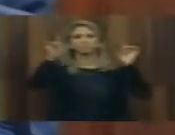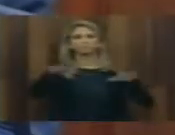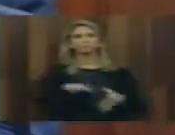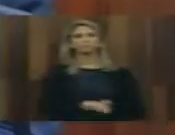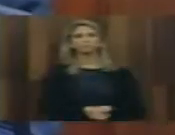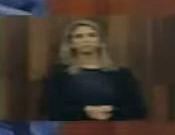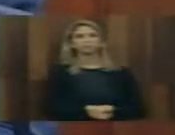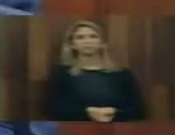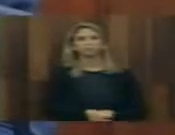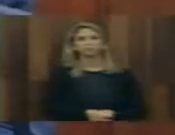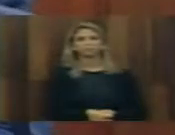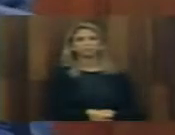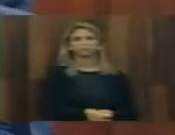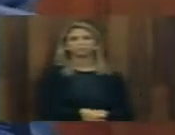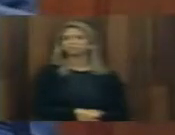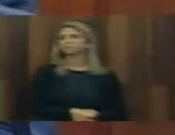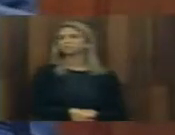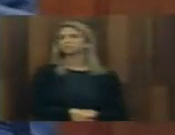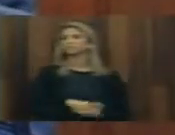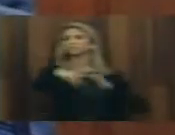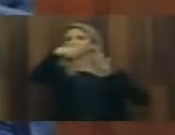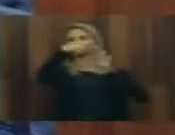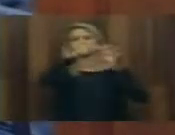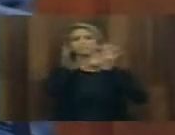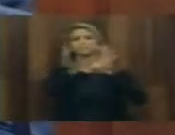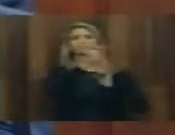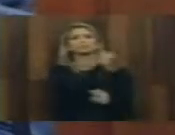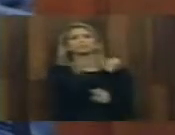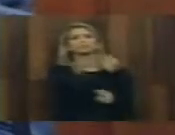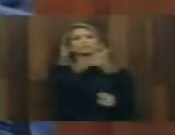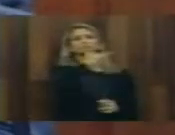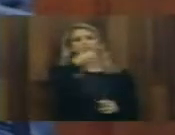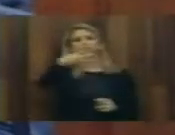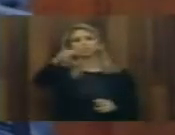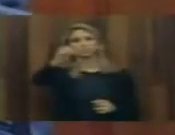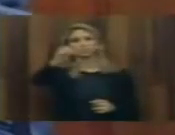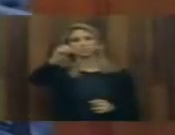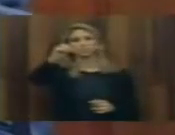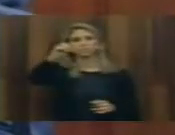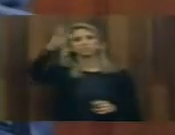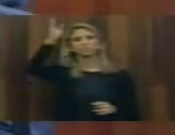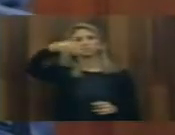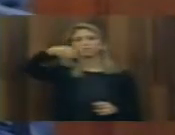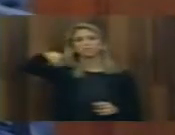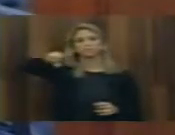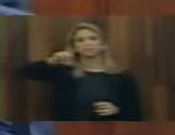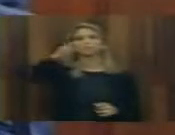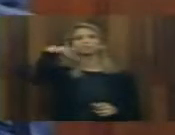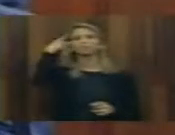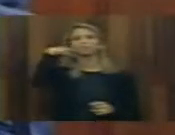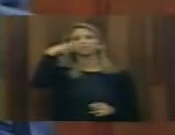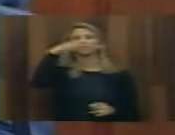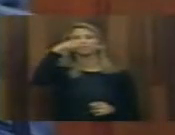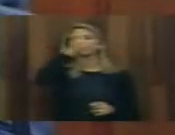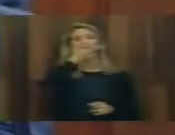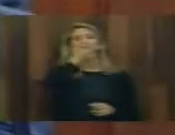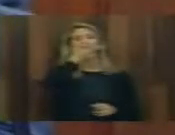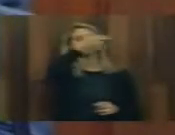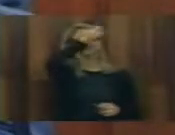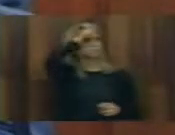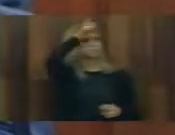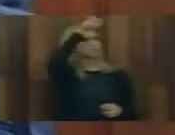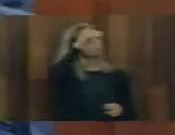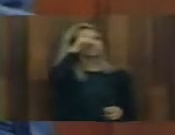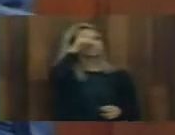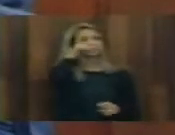extraordinária. Projeto de lei 240/19, promovente Adriano Guilherme de Teves Moreno, prorroga